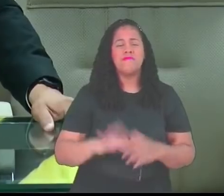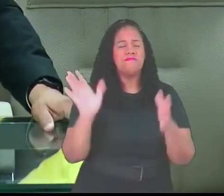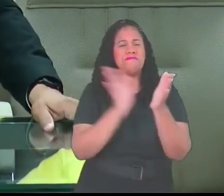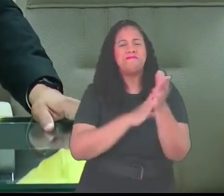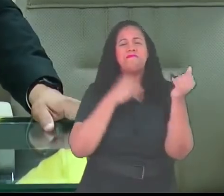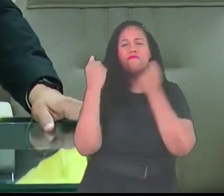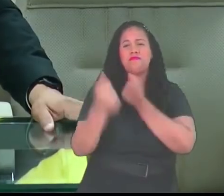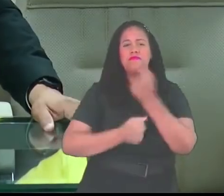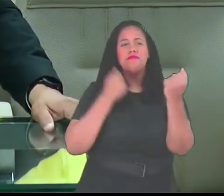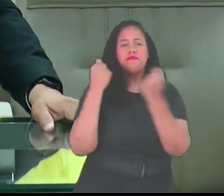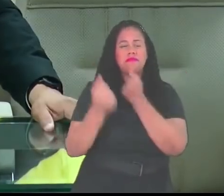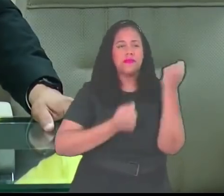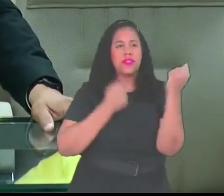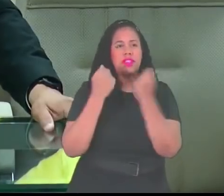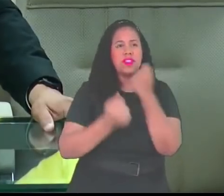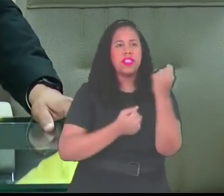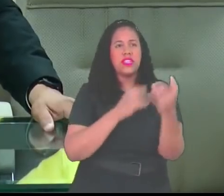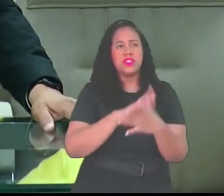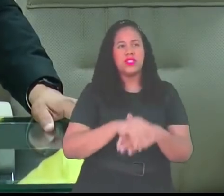Aleluia!